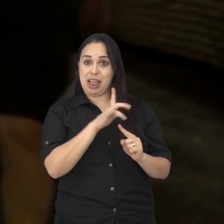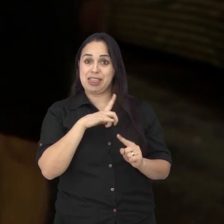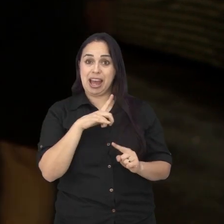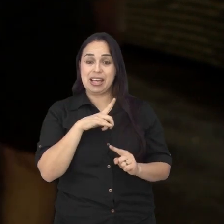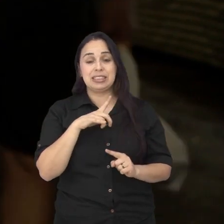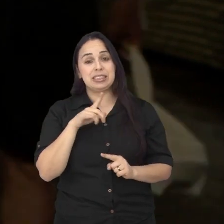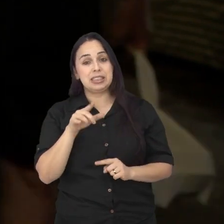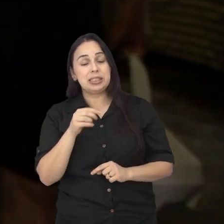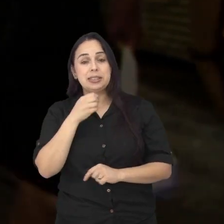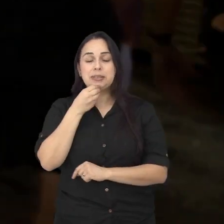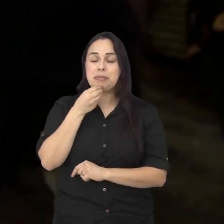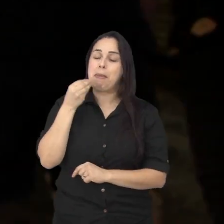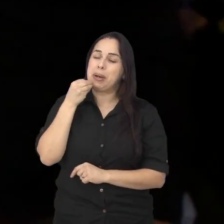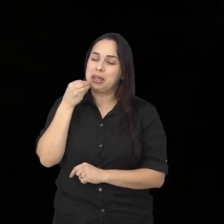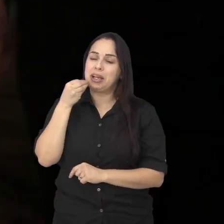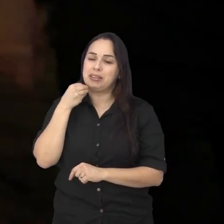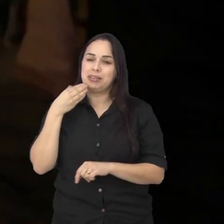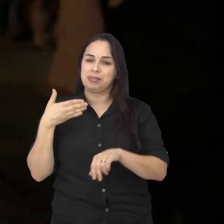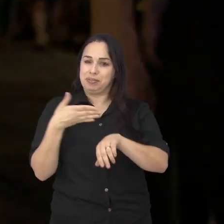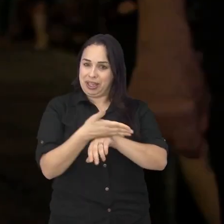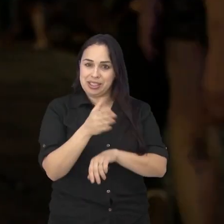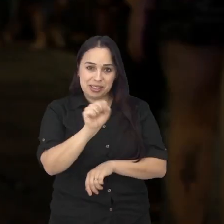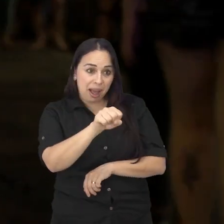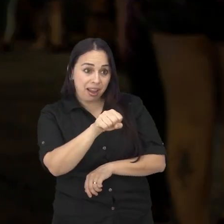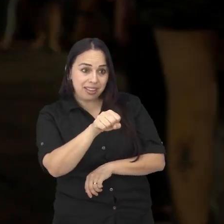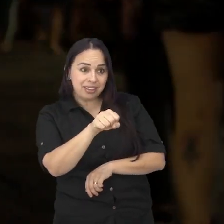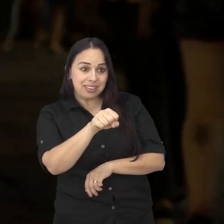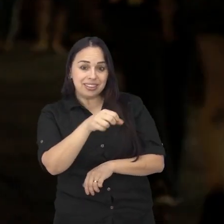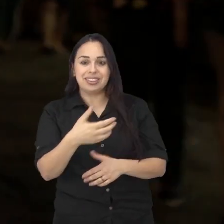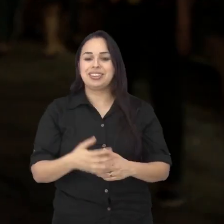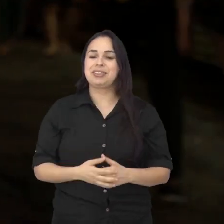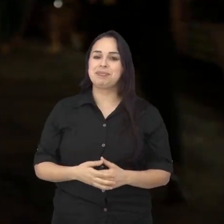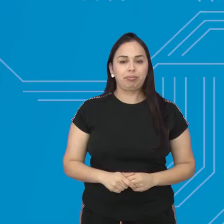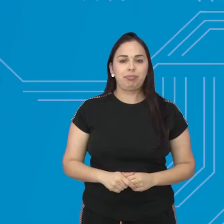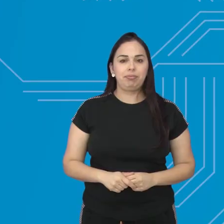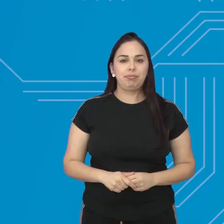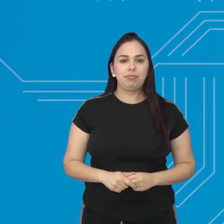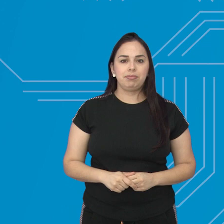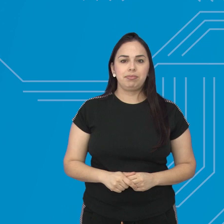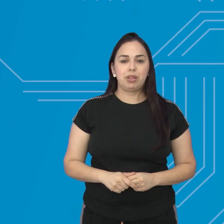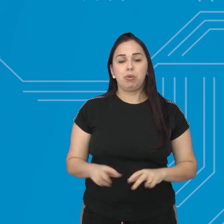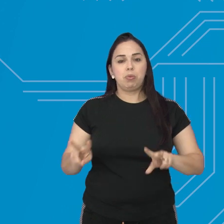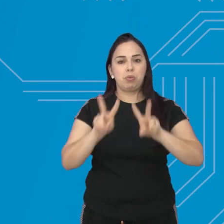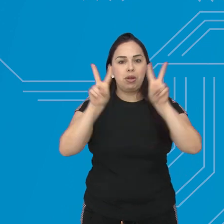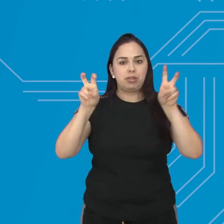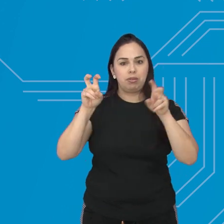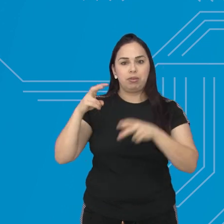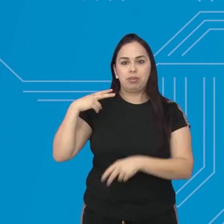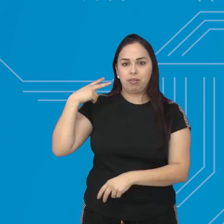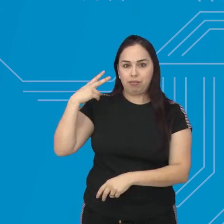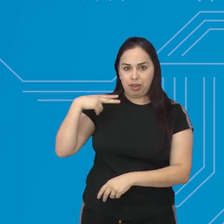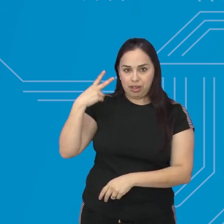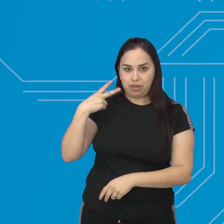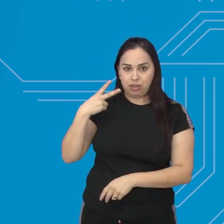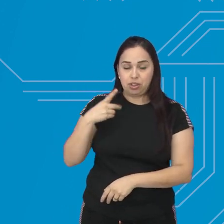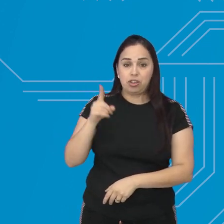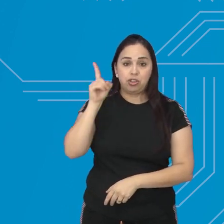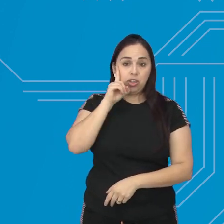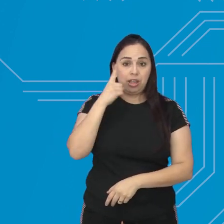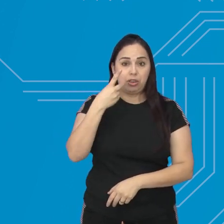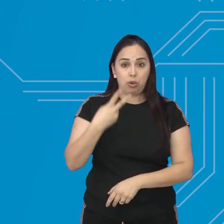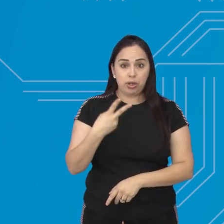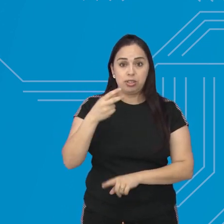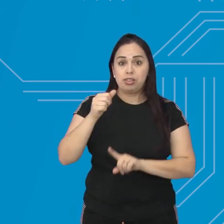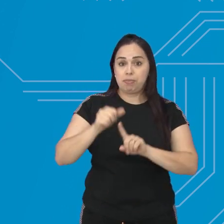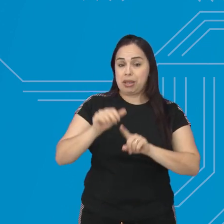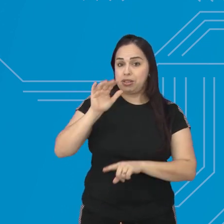feirinha, se tiver com oportunidade, a gente vem, né? E trazendo o assunto aqui para o Legislativo, a partir da semana que vem,